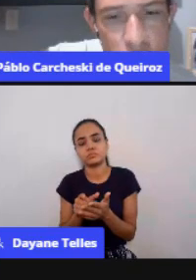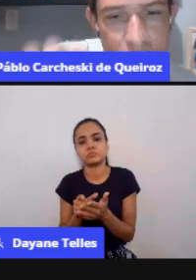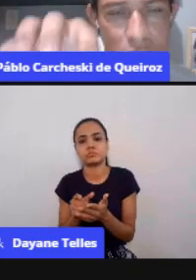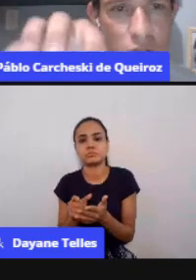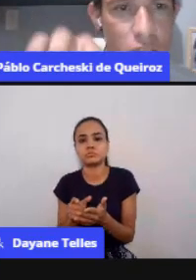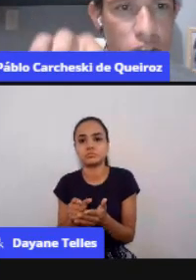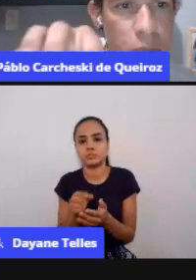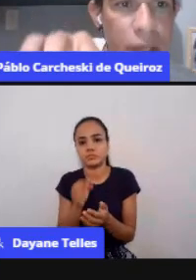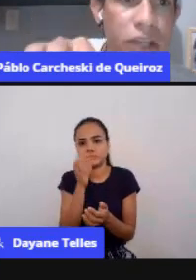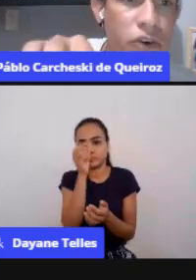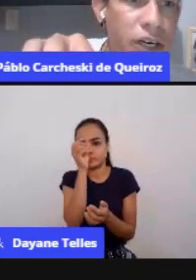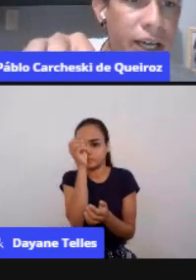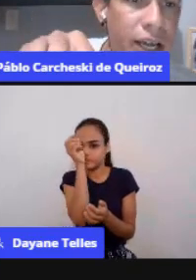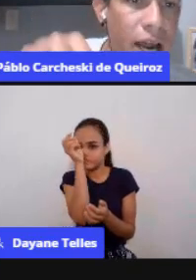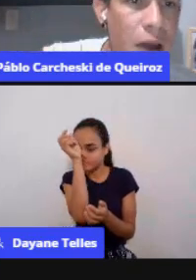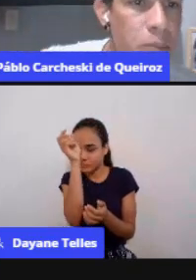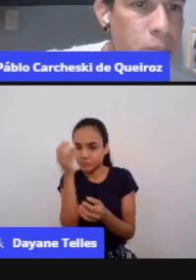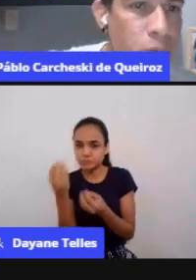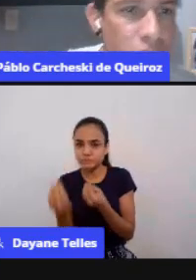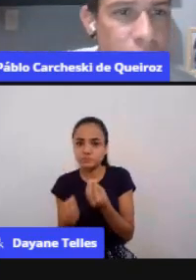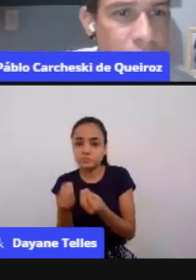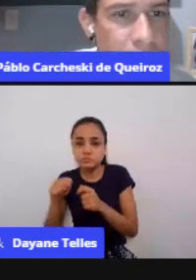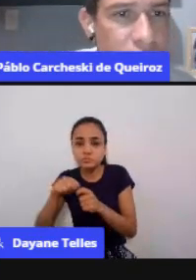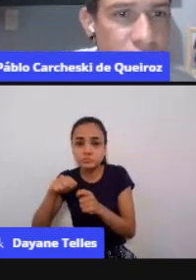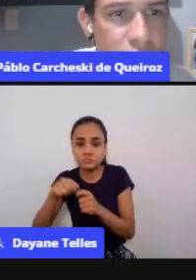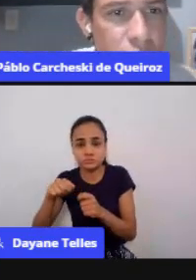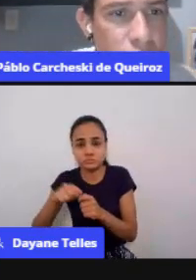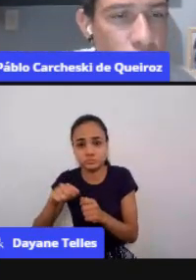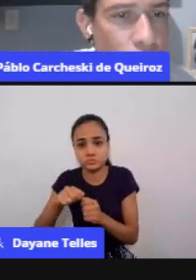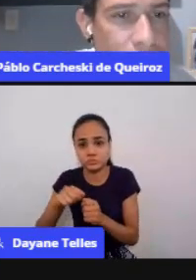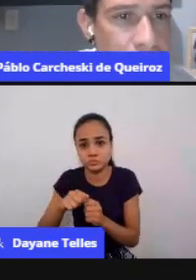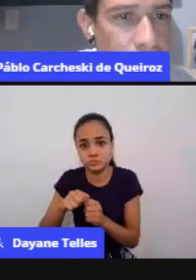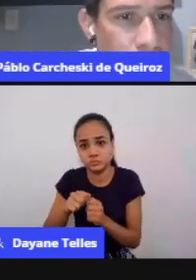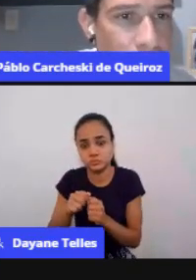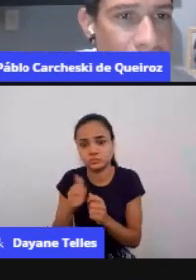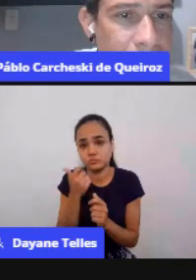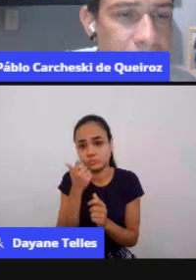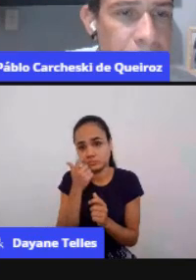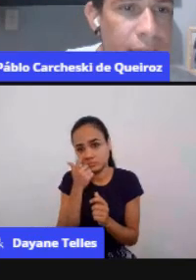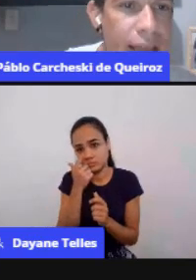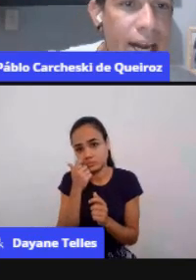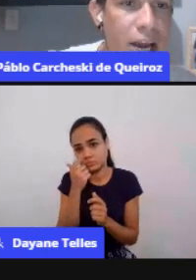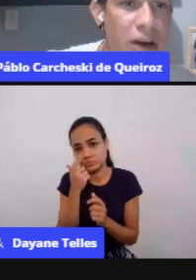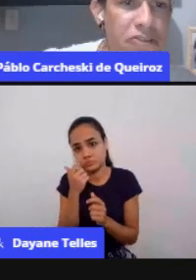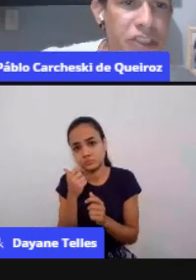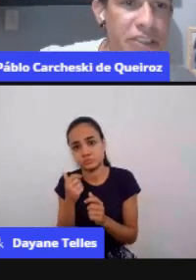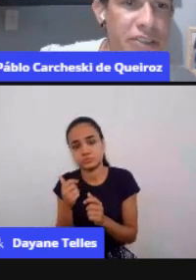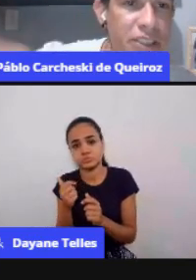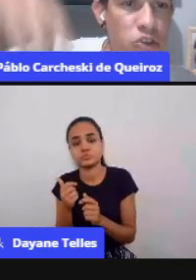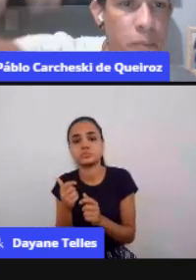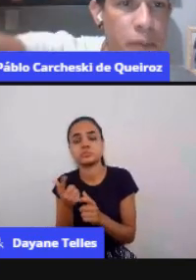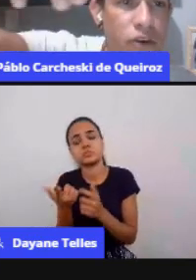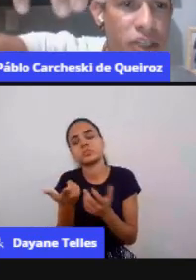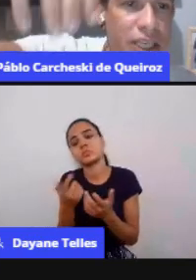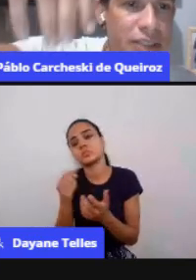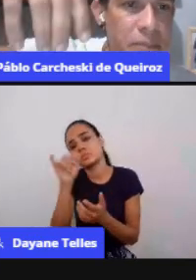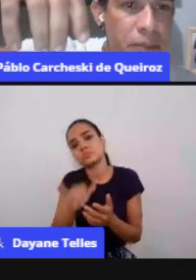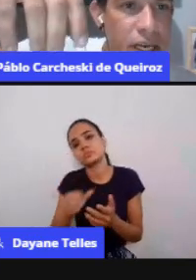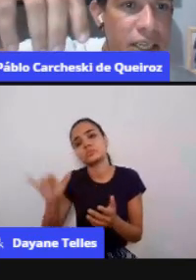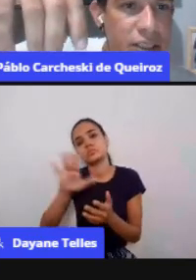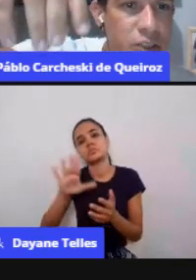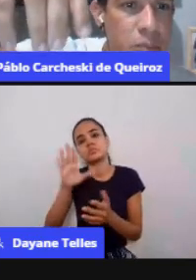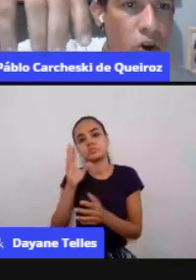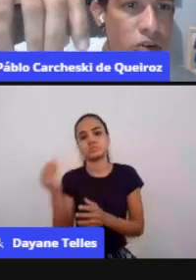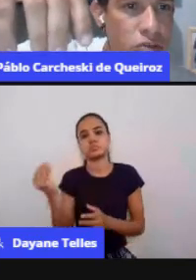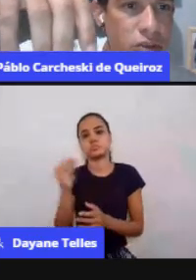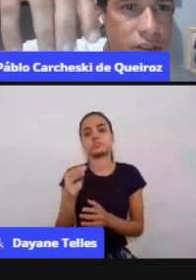Meio frontal superior, né? A próxima imagem que o colega acabou de colocar aí, ela é uma vista superior dessa